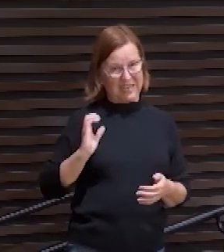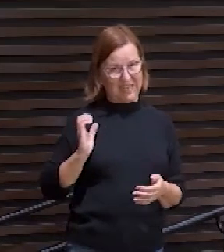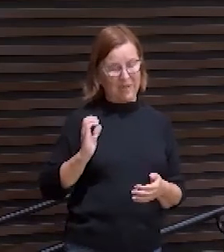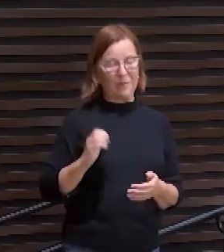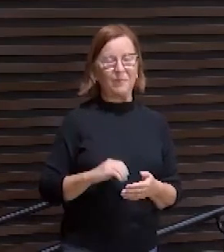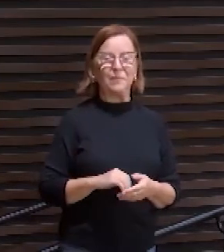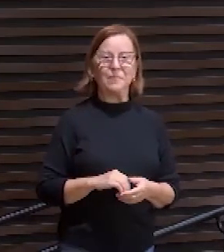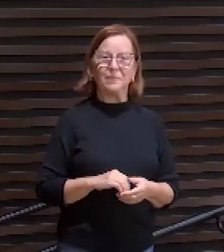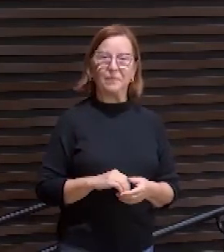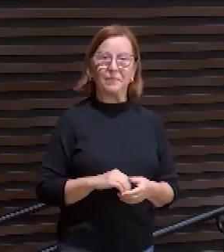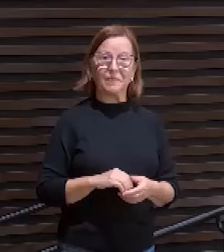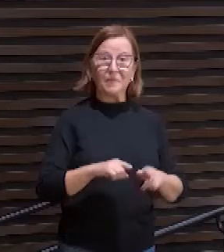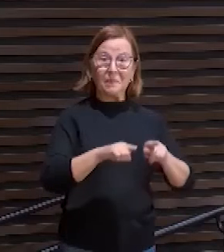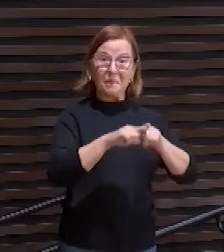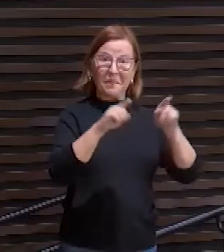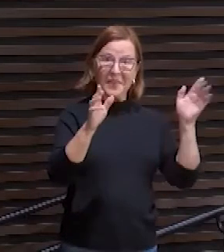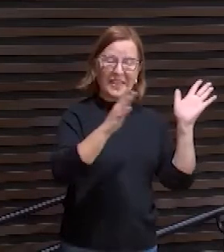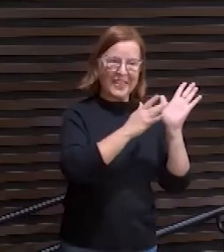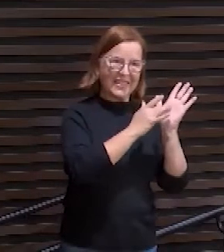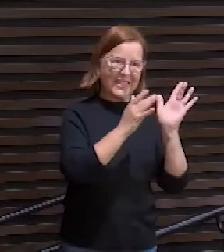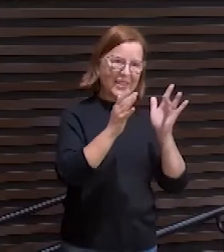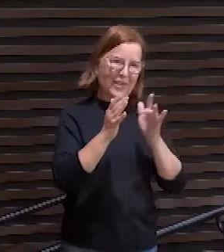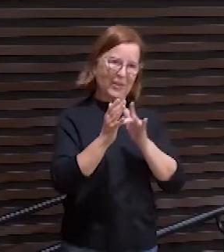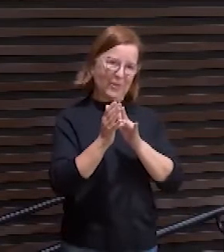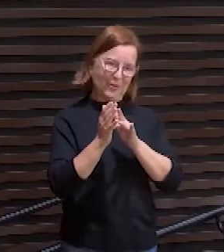Mas Jesus, ele